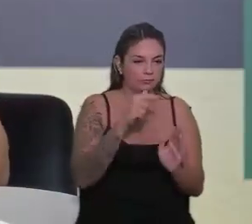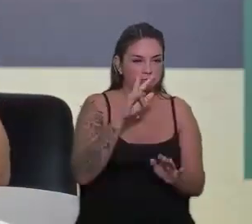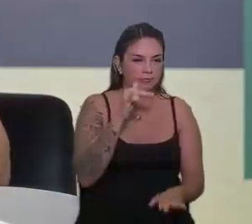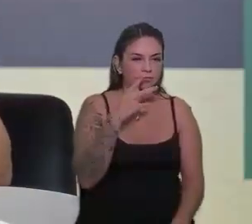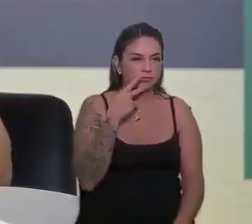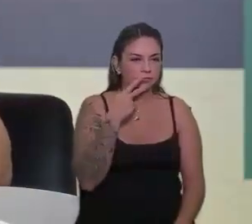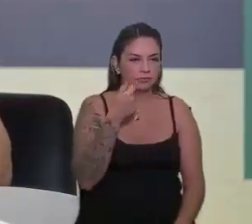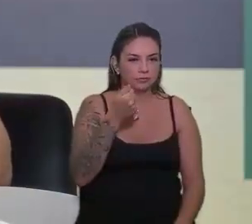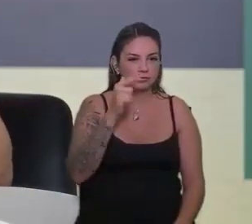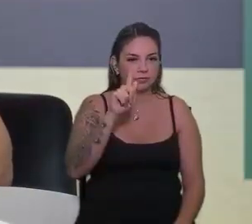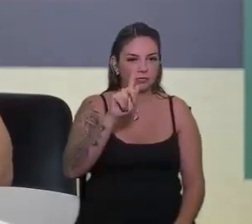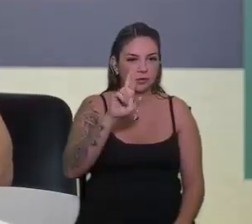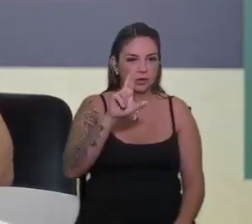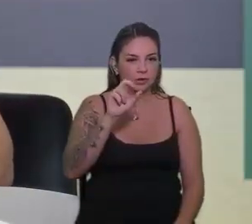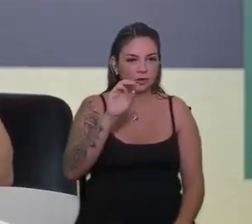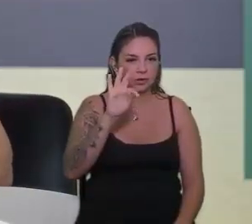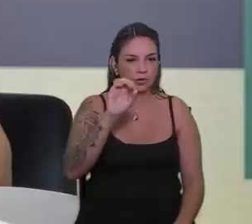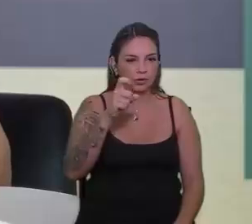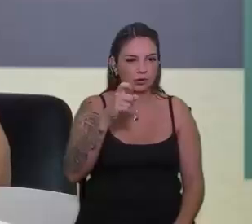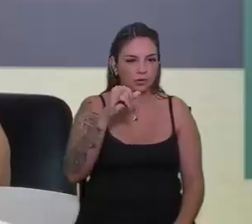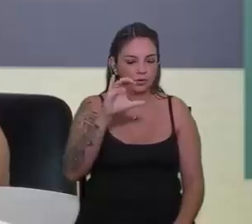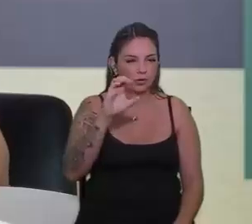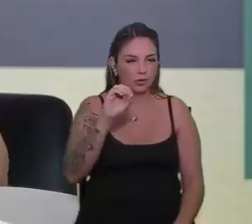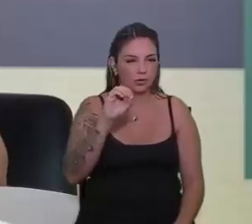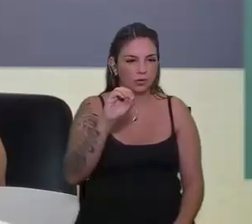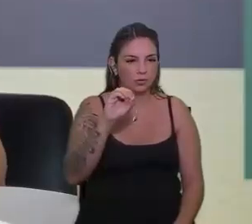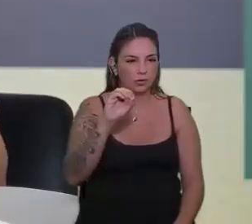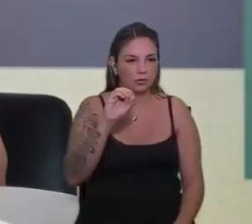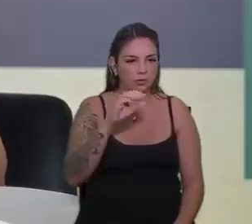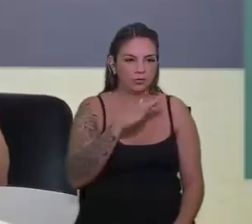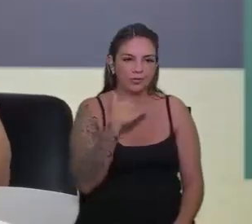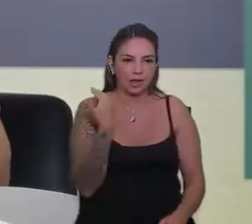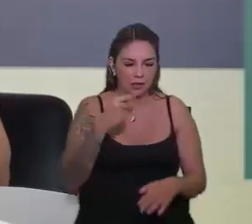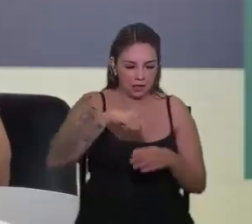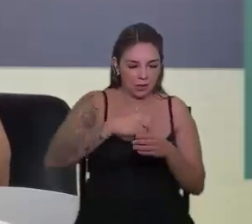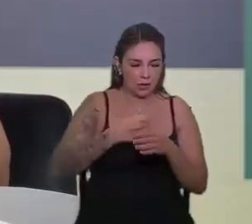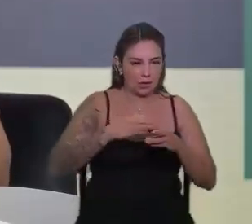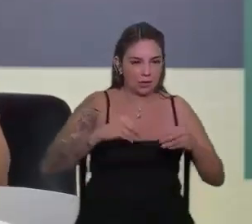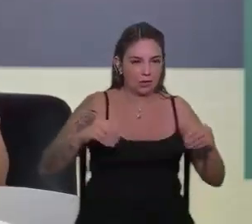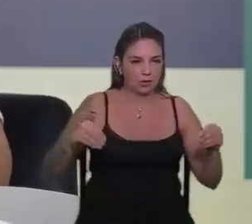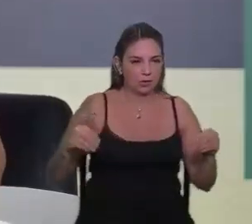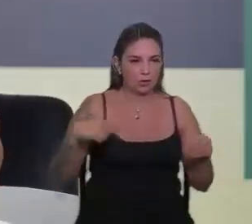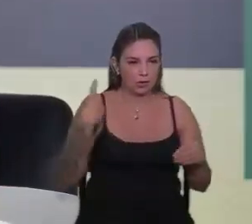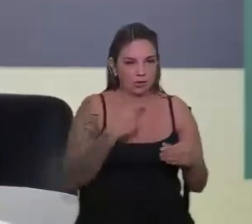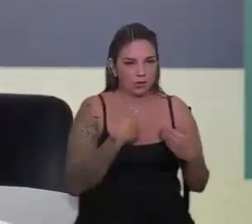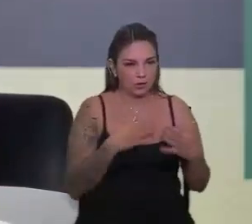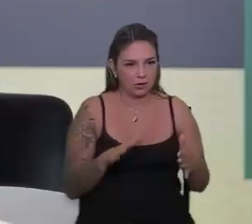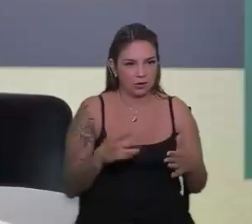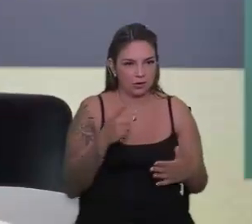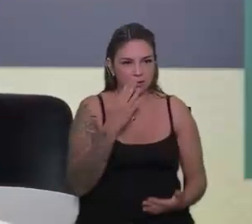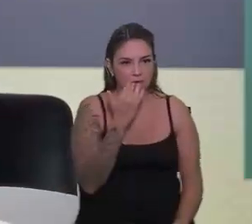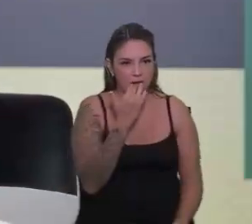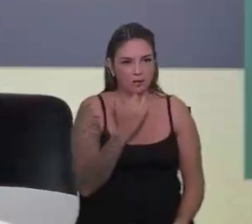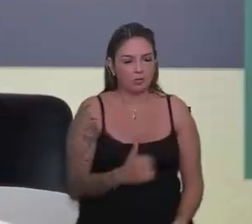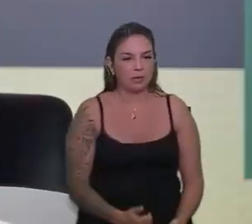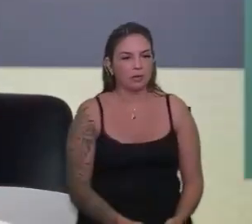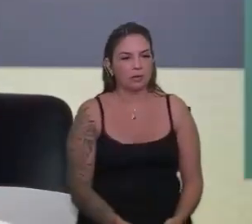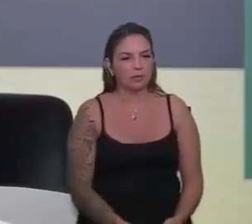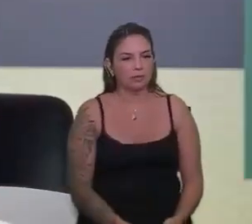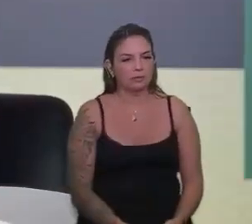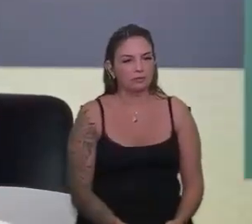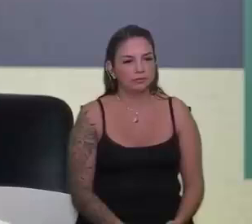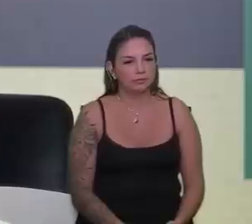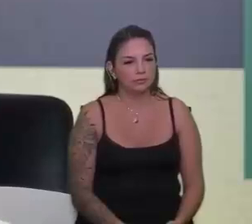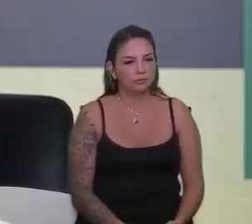vai falar de agrotóxicos, do agrotóxico que vai matar o solo e nos deixar sem alimentos.